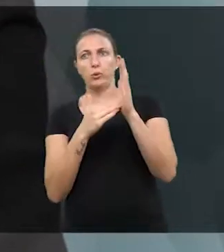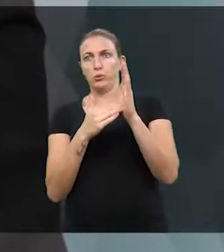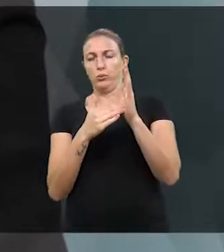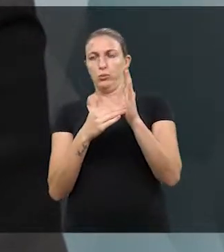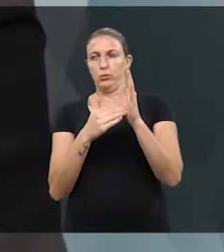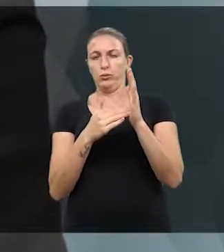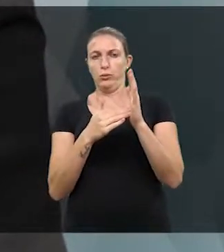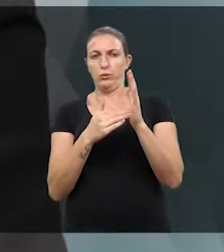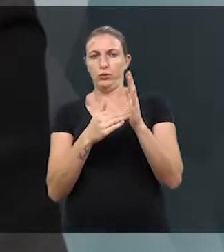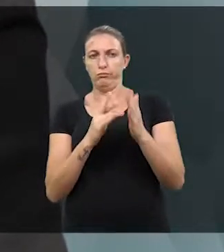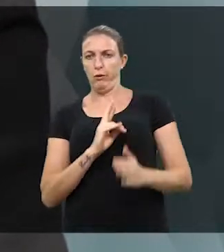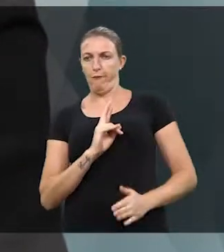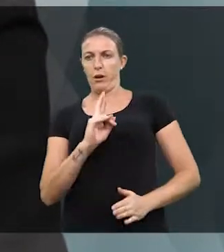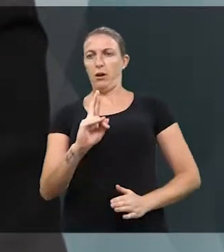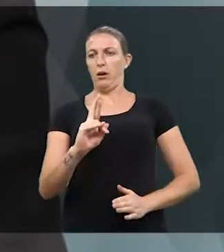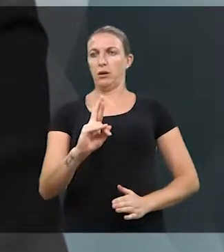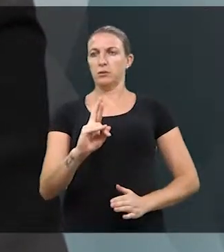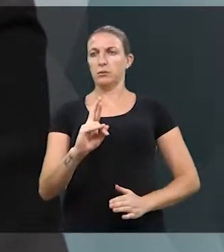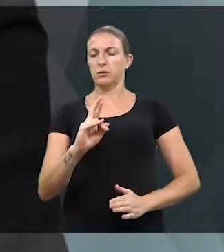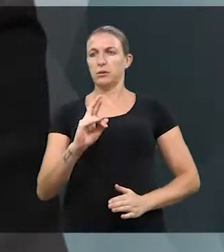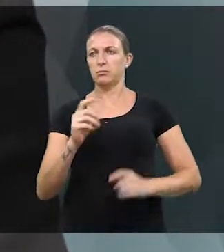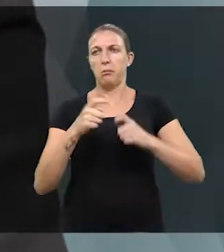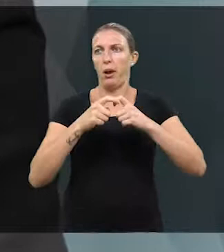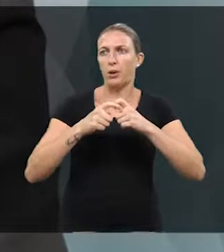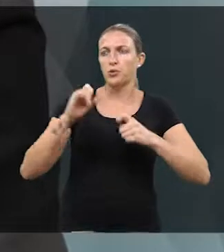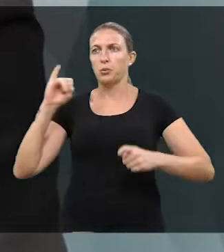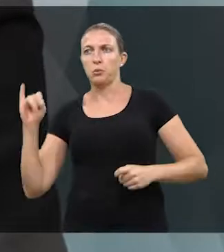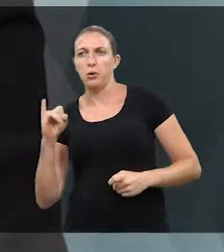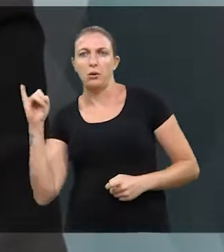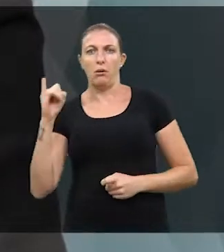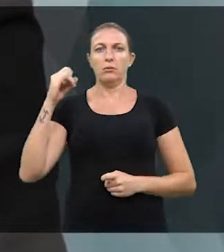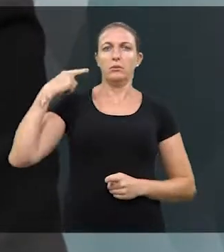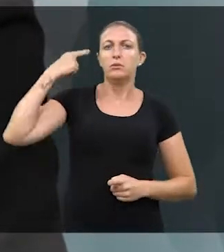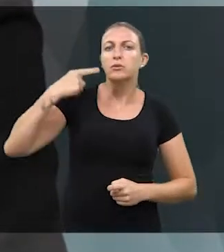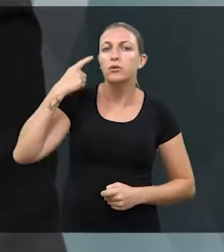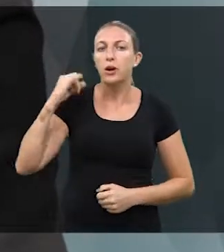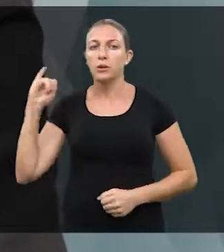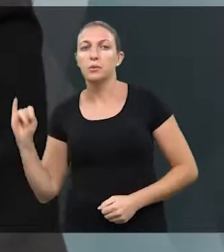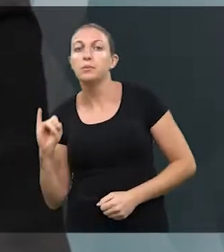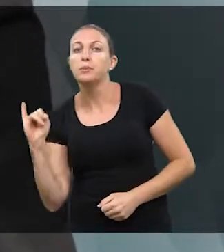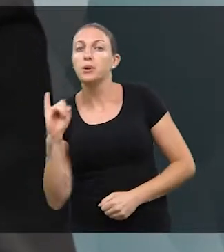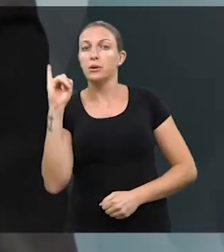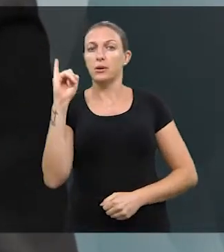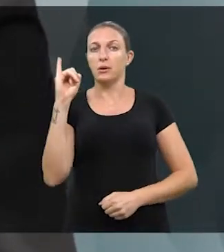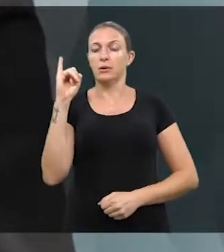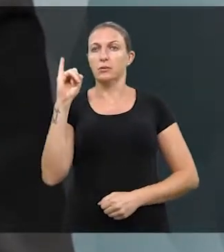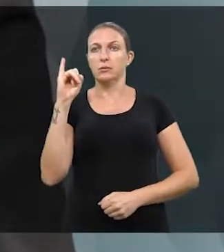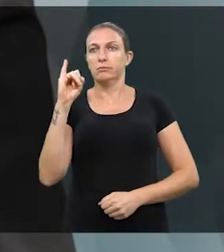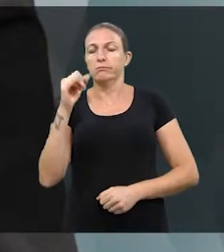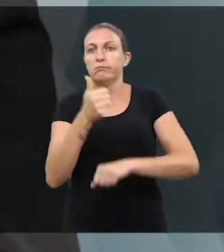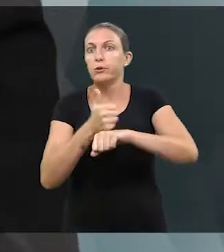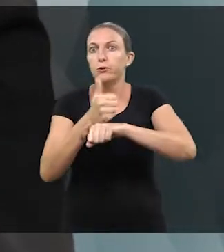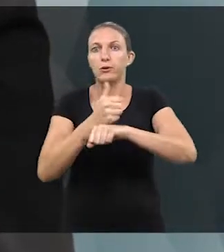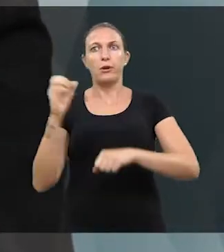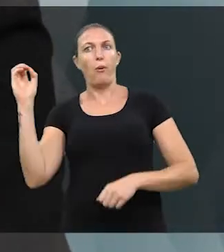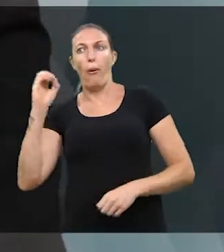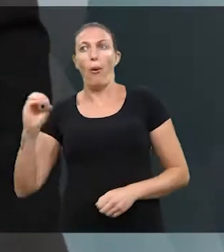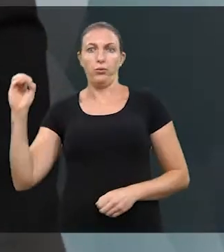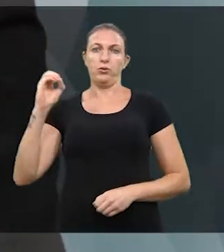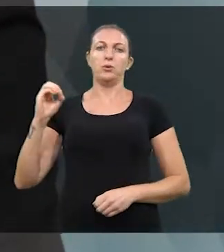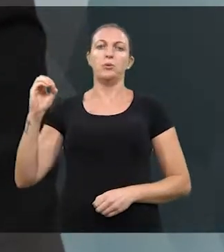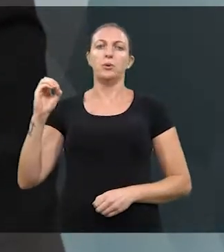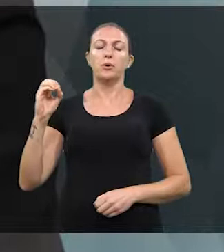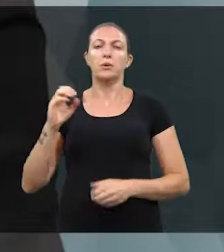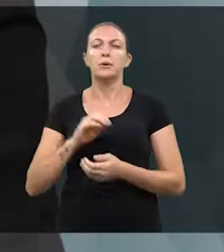o ele é um grande médico é um grande advogado é é um grande profissional lembrando o dentista enfim